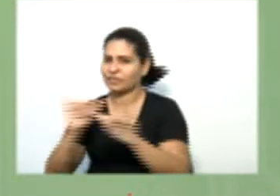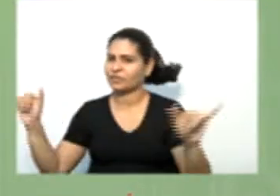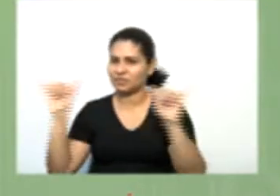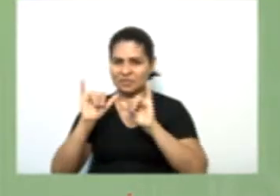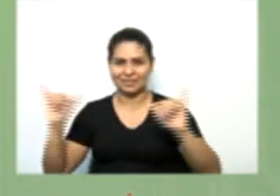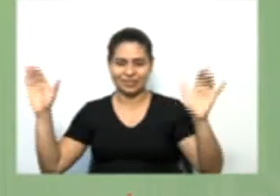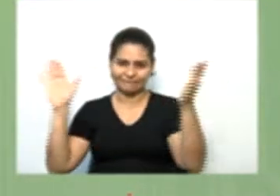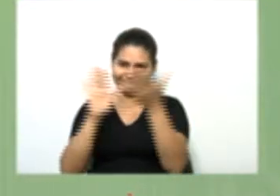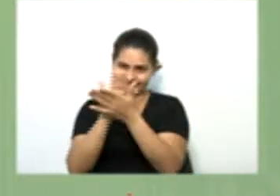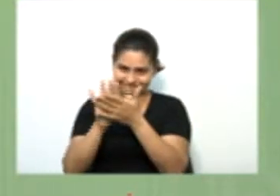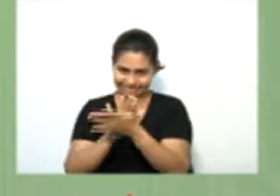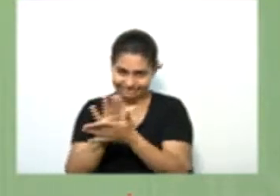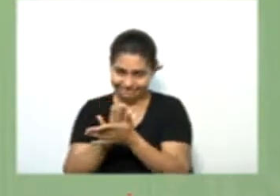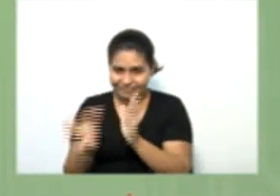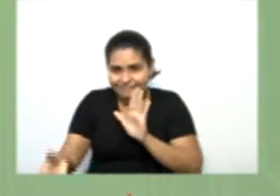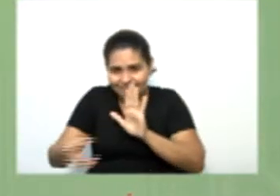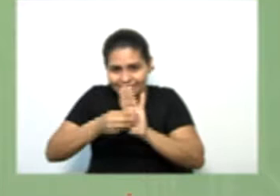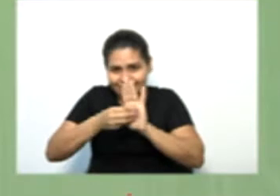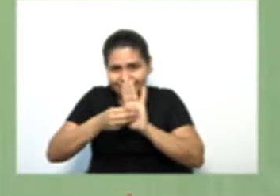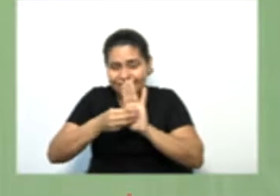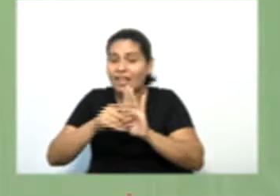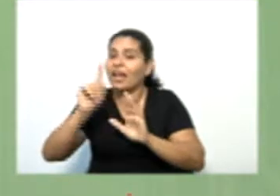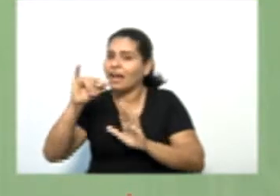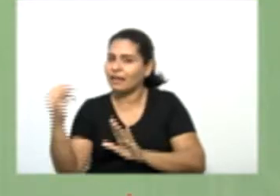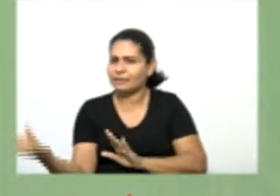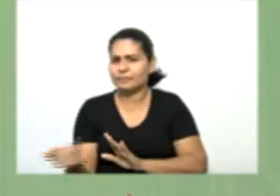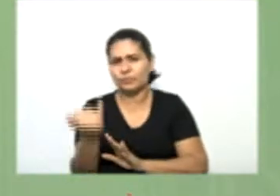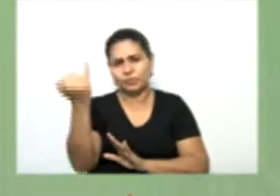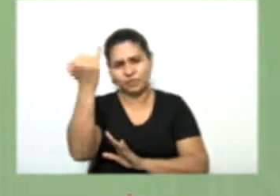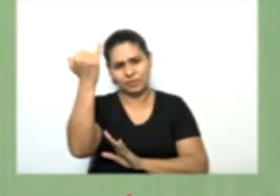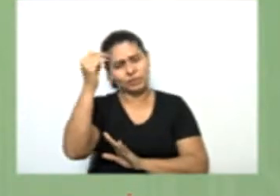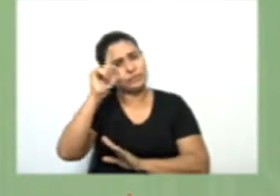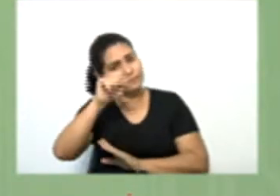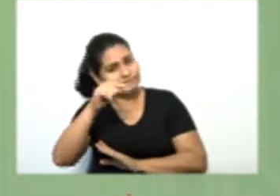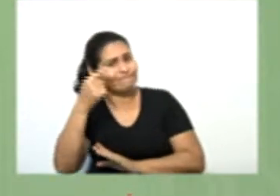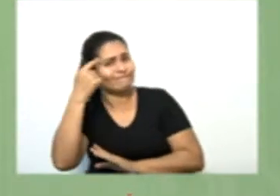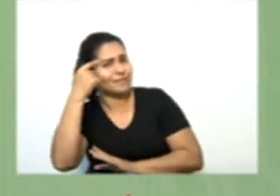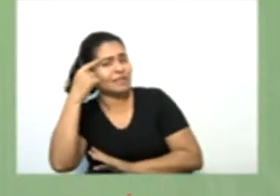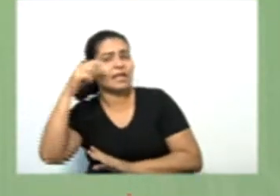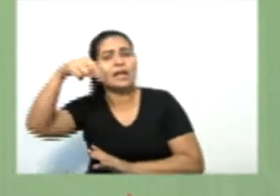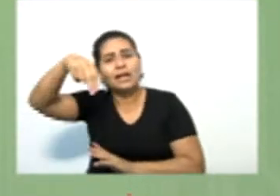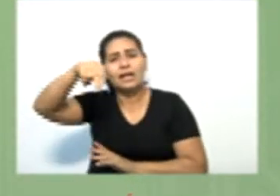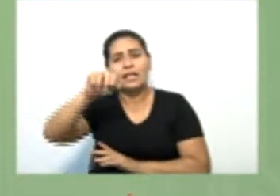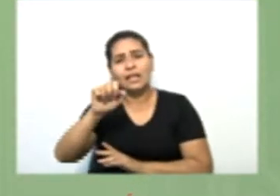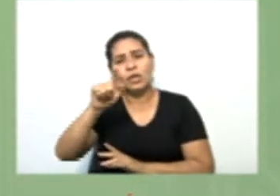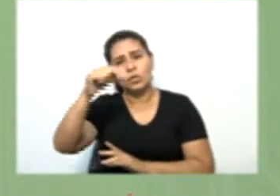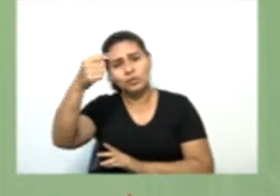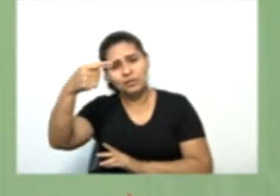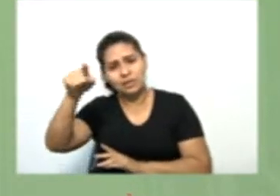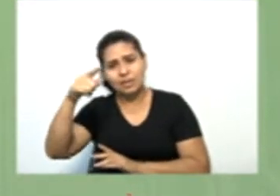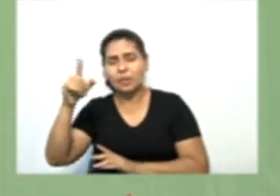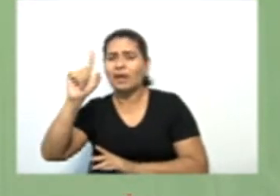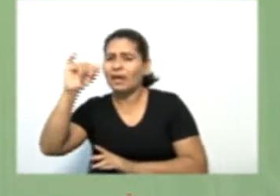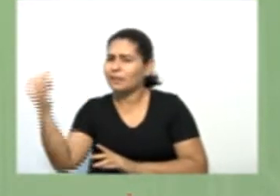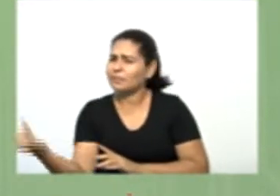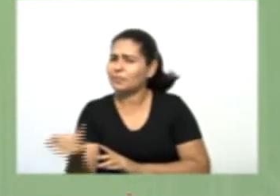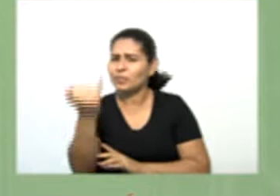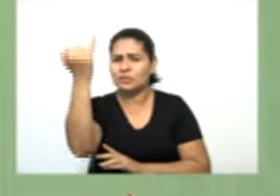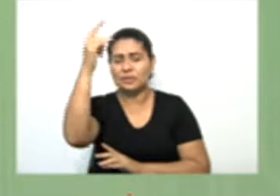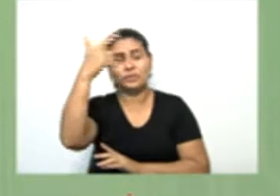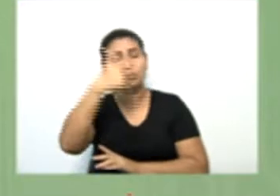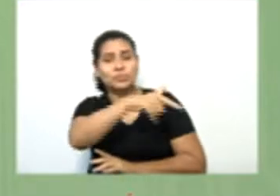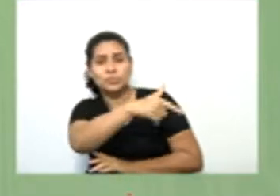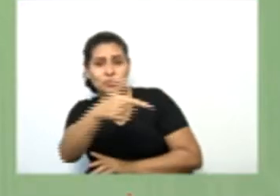informações adicionais. É de suma importância, tá certo? Então se fazer uma negociação. Não existiria, então,